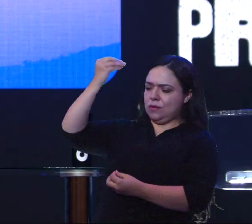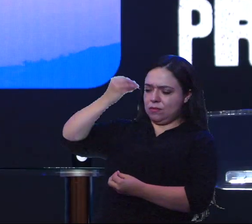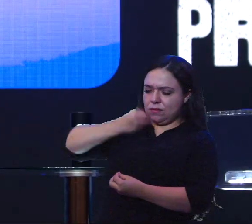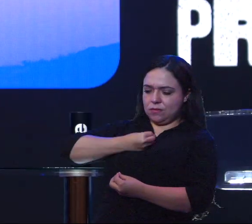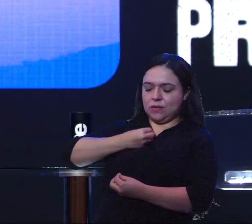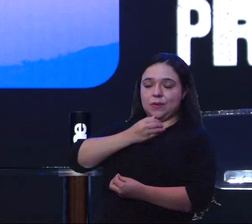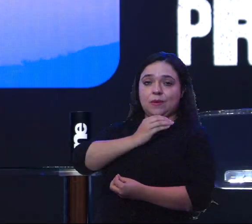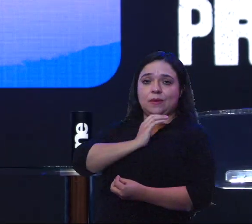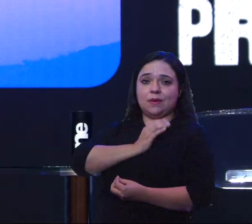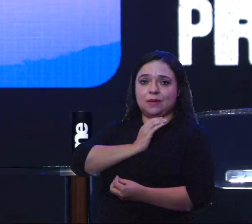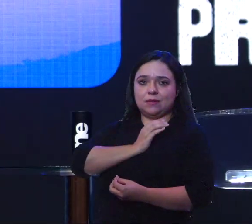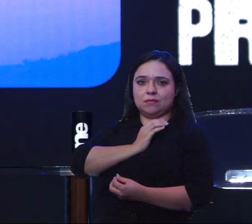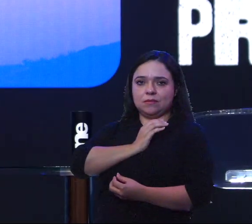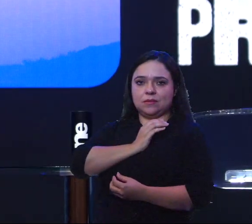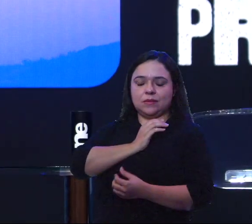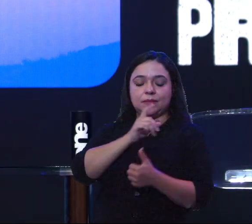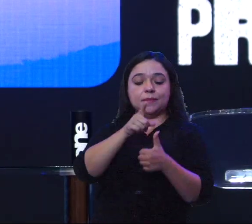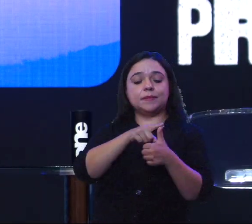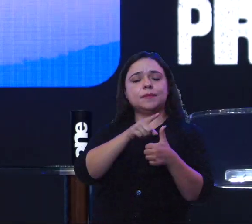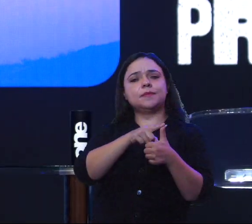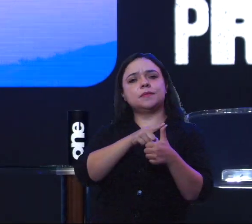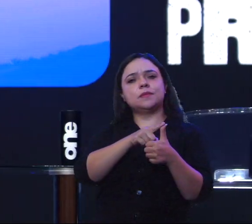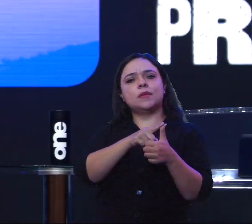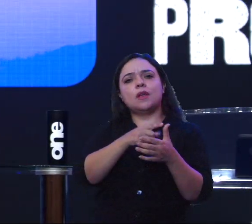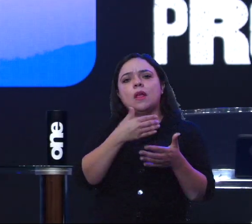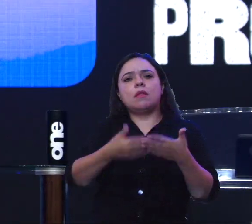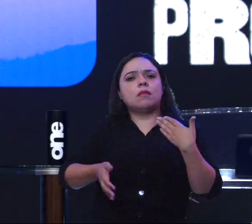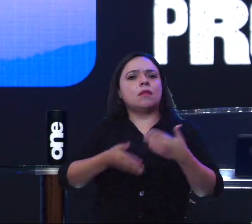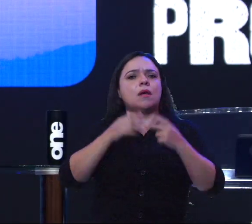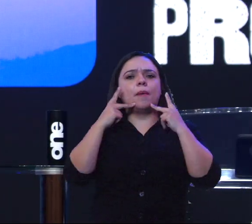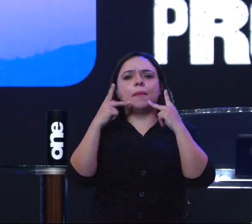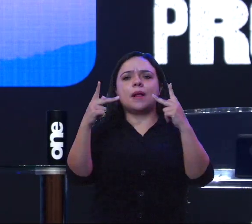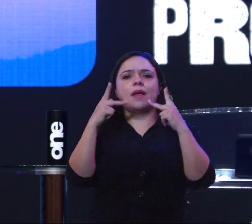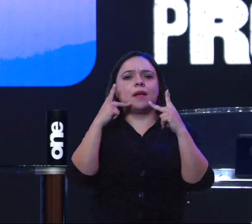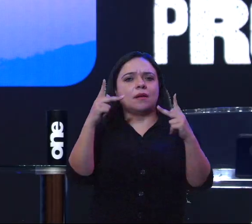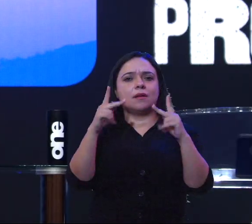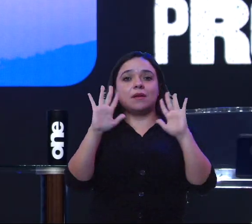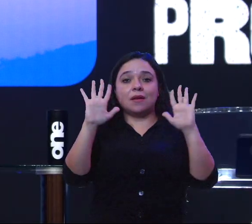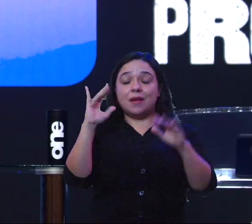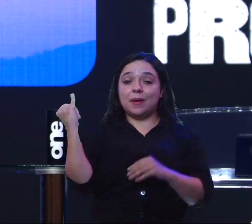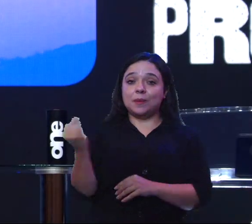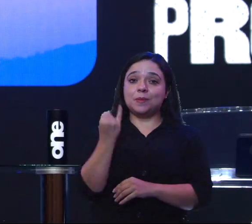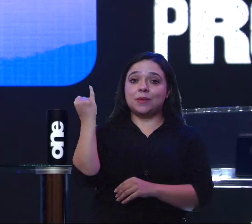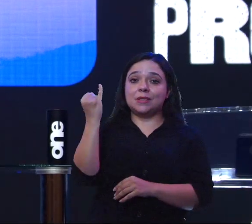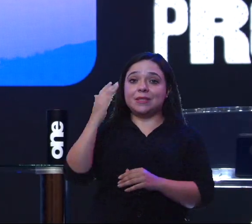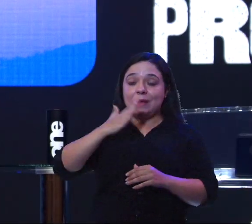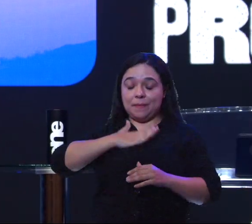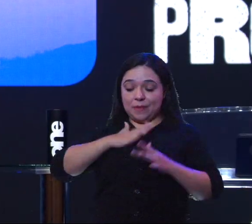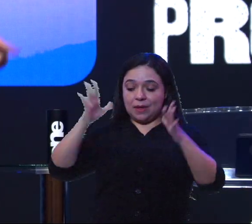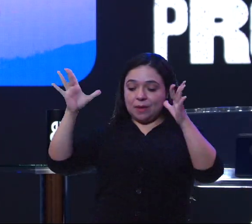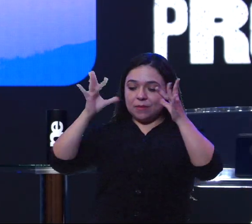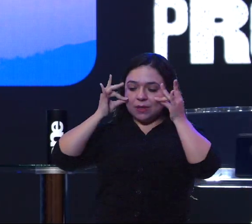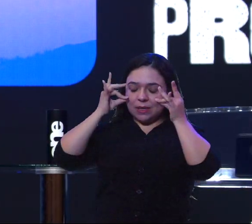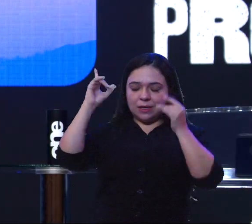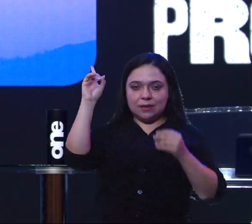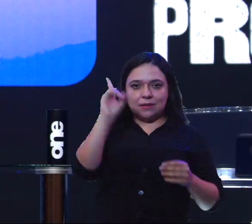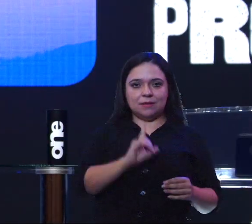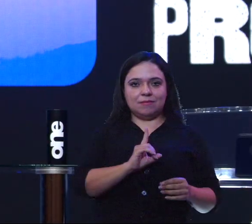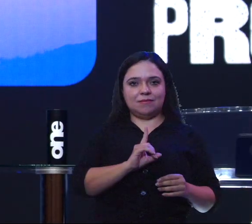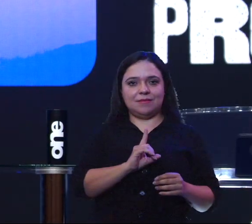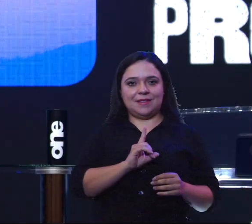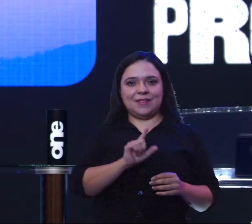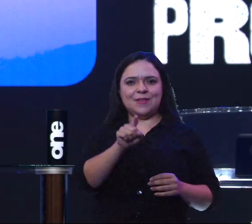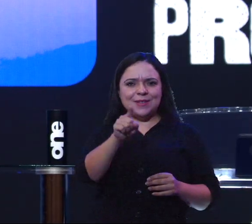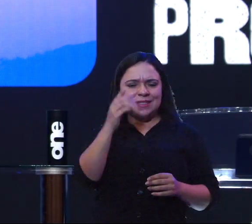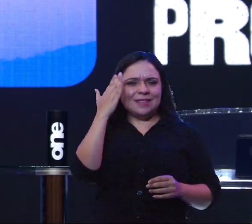falou comigo, plural, porque não importa quem prega, importa a minha presença. Você percebeu já que nos cursos da UANA